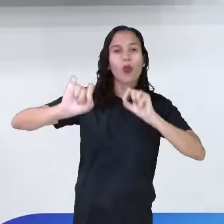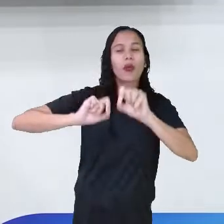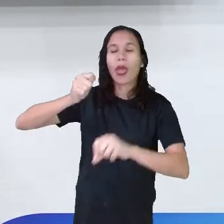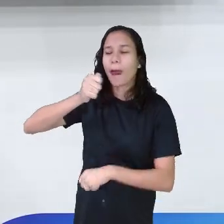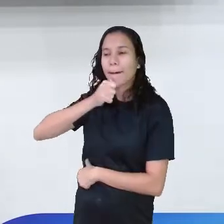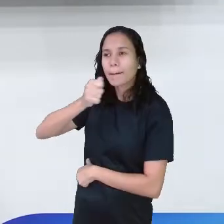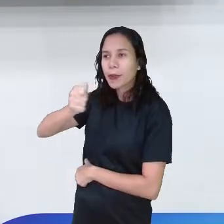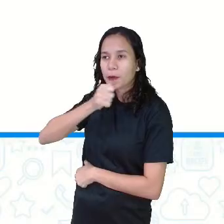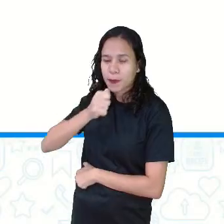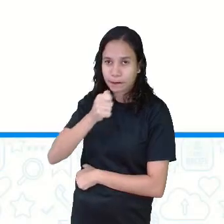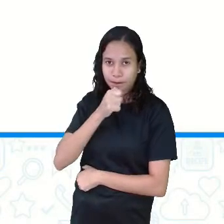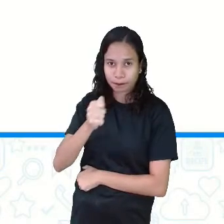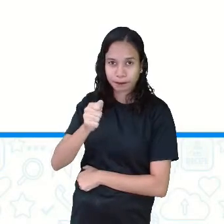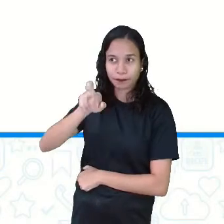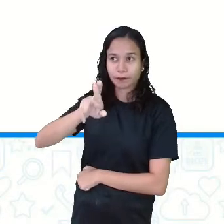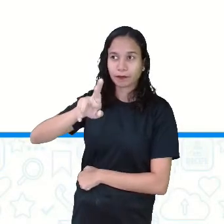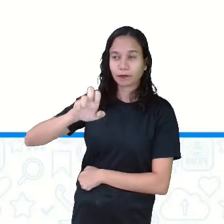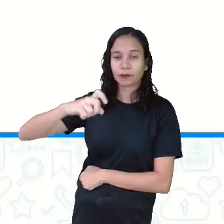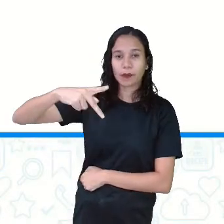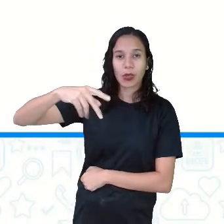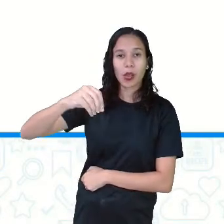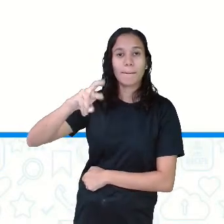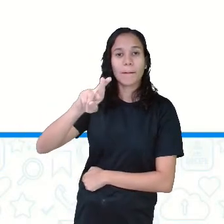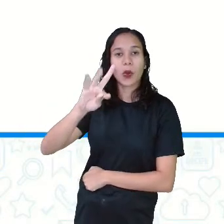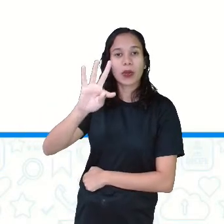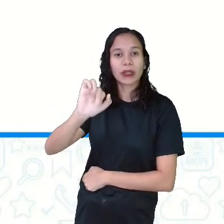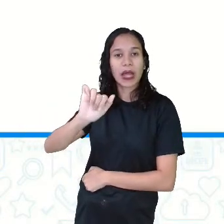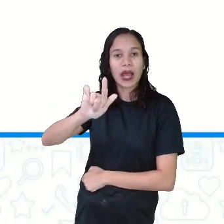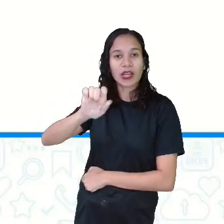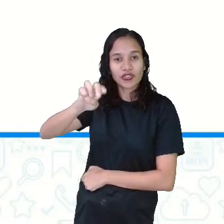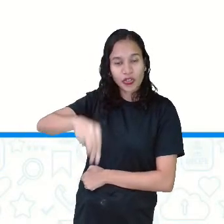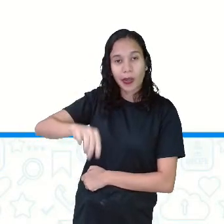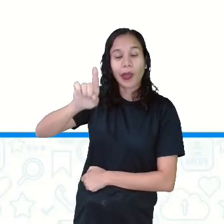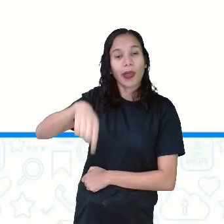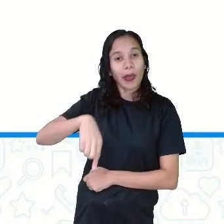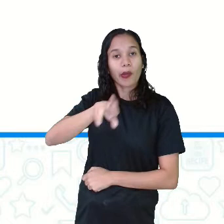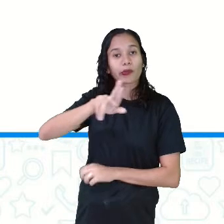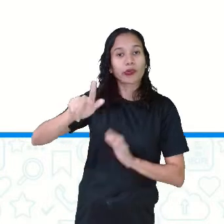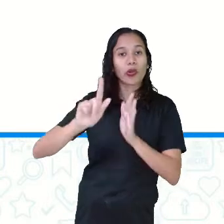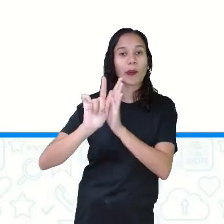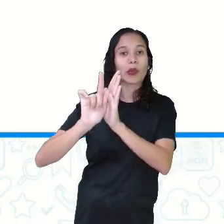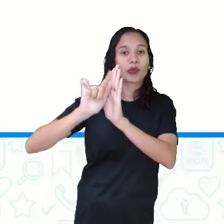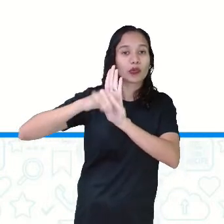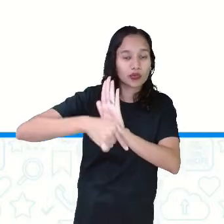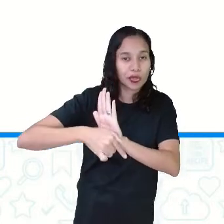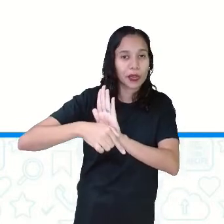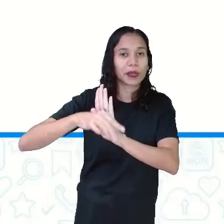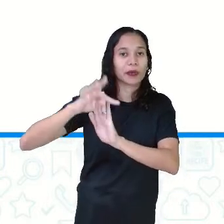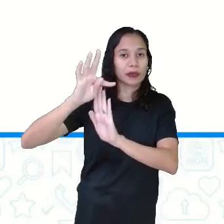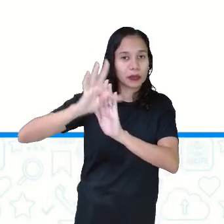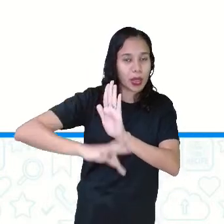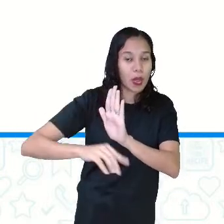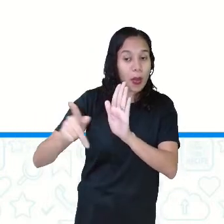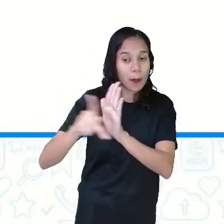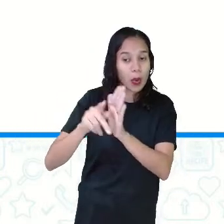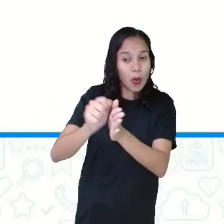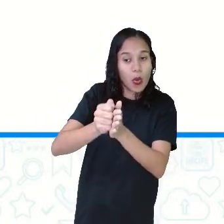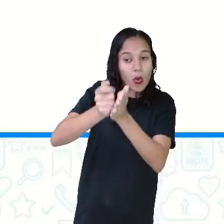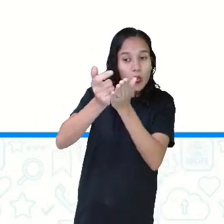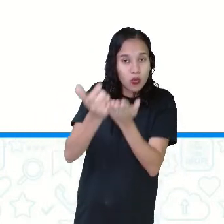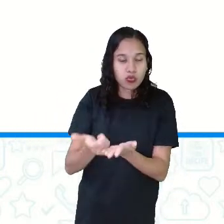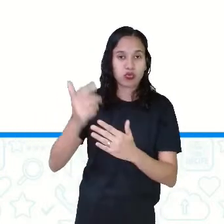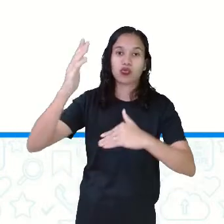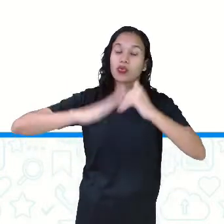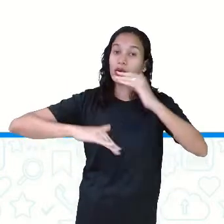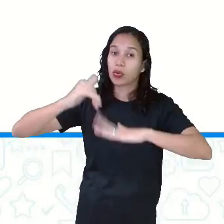reportagem? Reportagem é o nome dado ao gênero textual jornalístico que realiza a